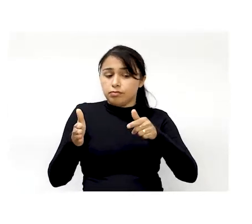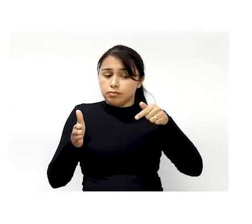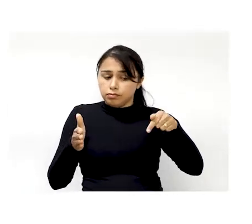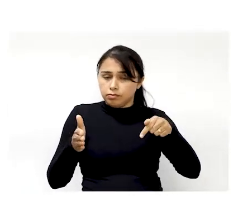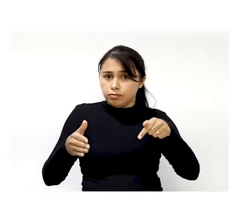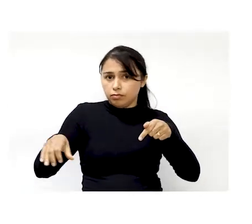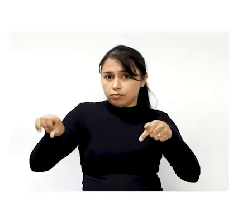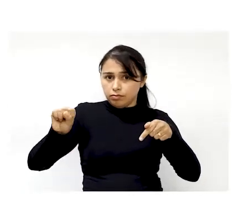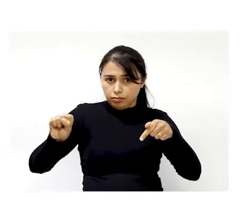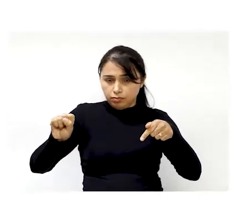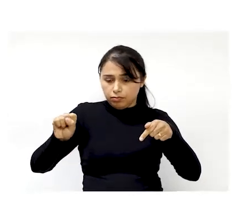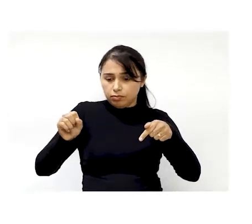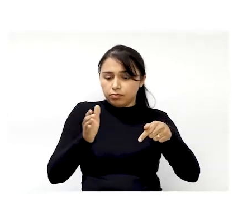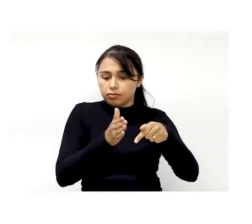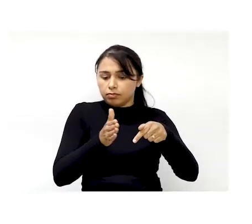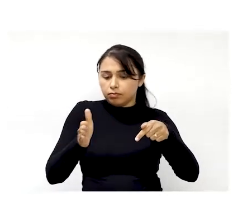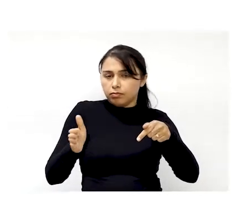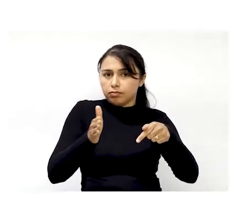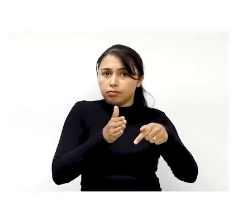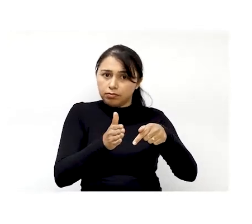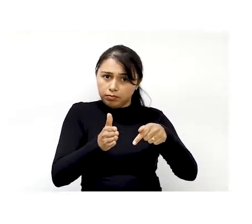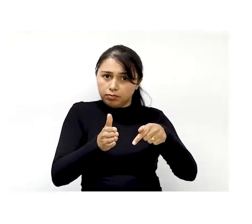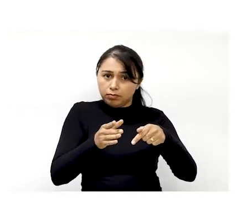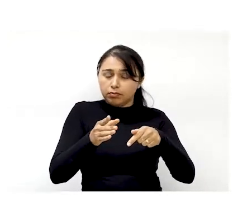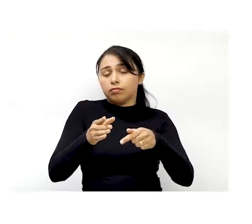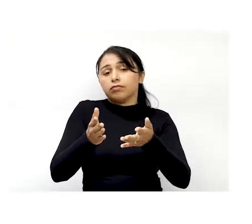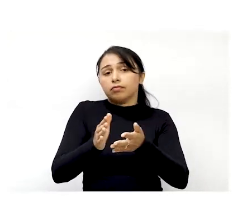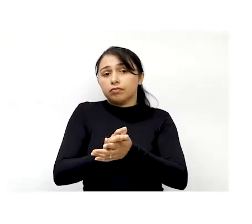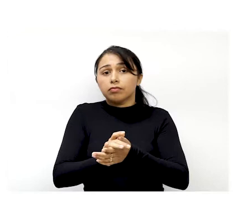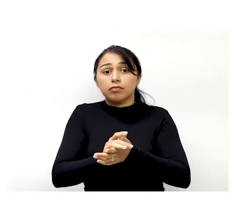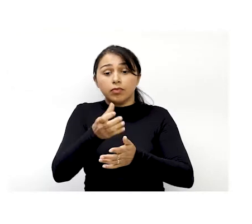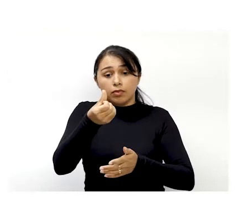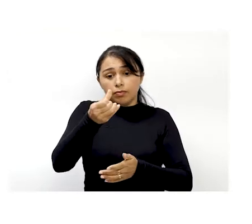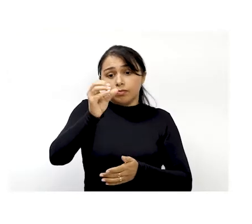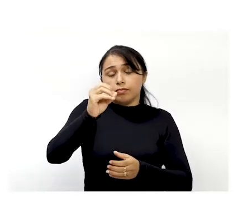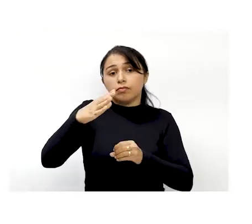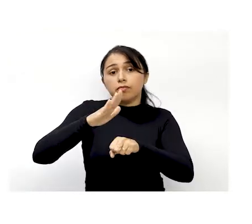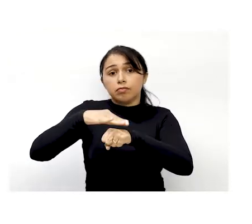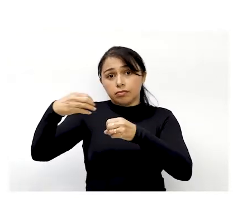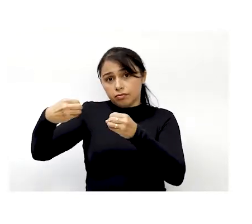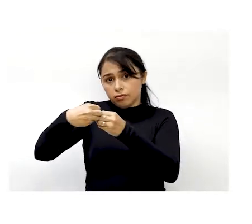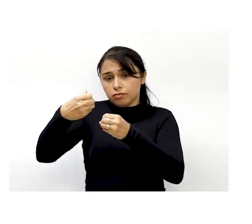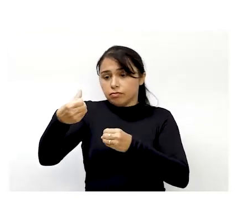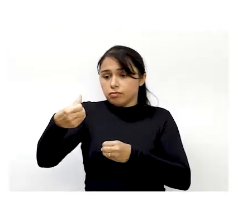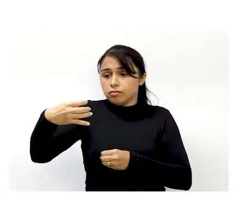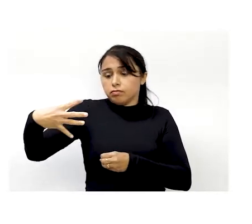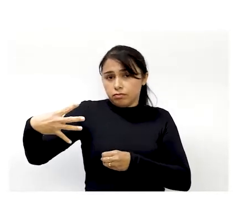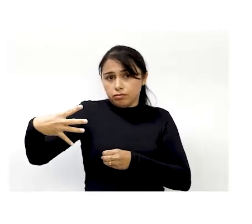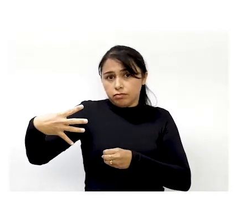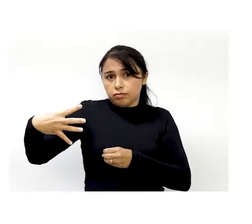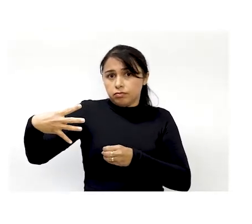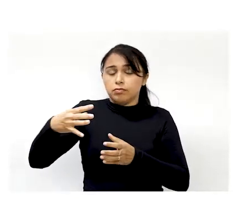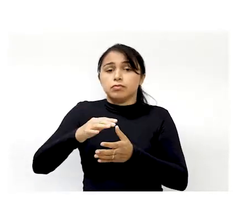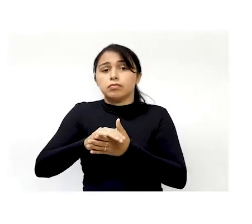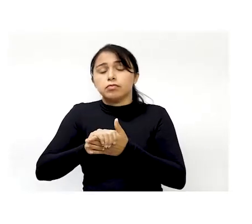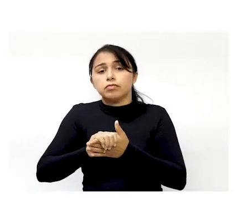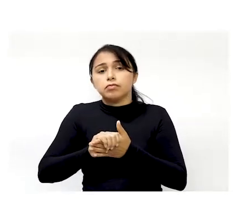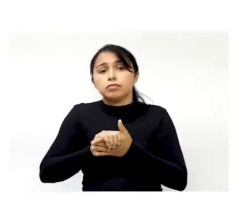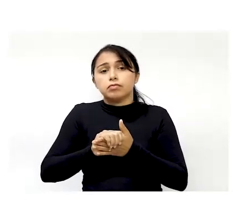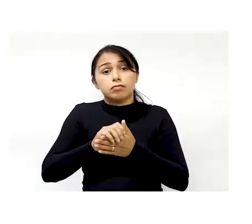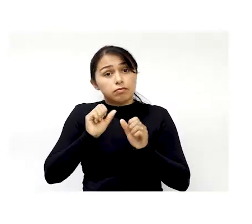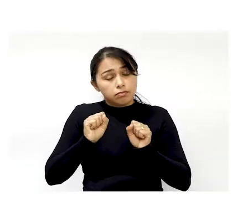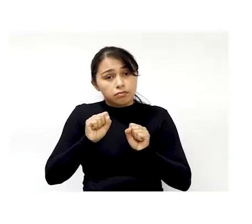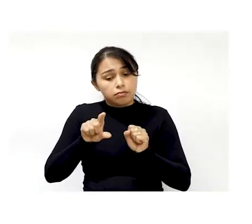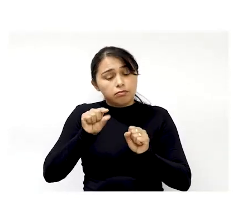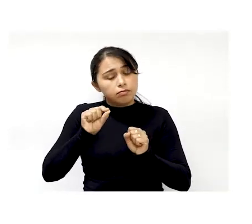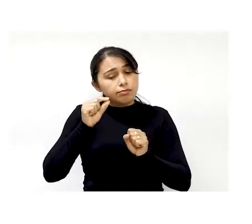49, que é 7. Então, a raiz de 60, ela vai ser um número que está entre 7 e